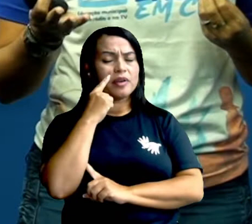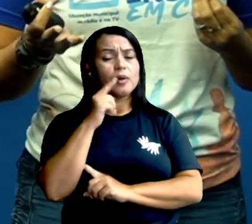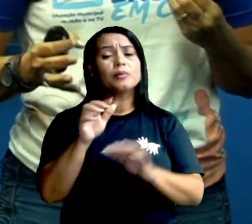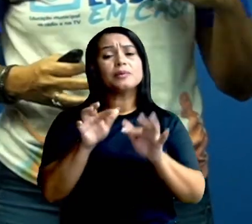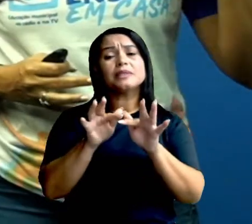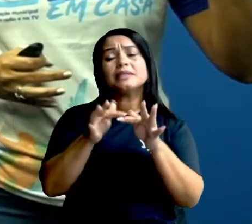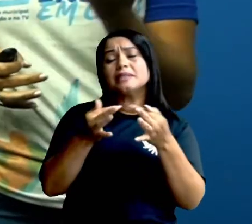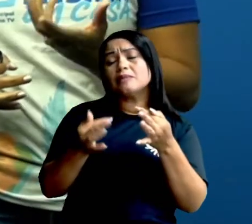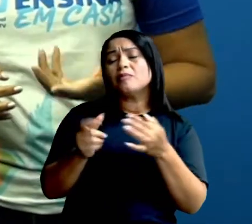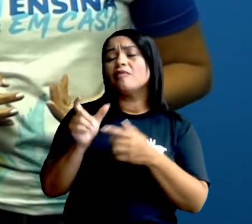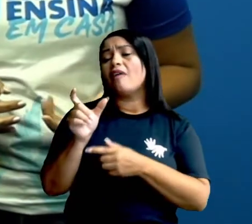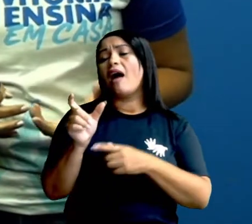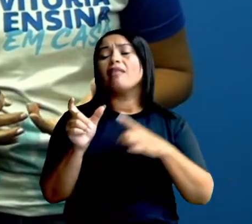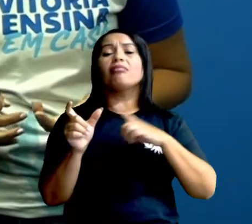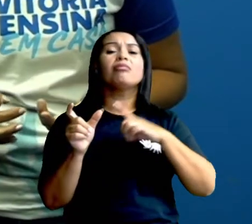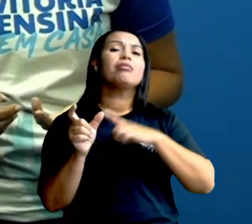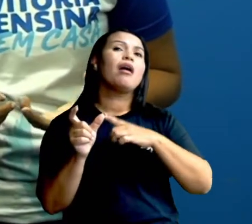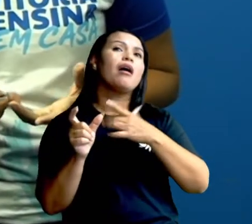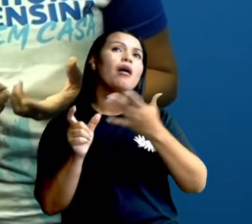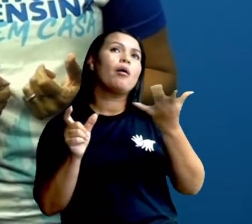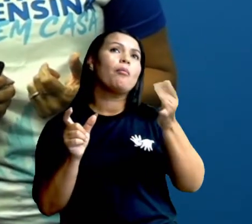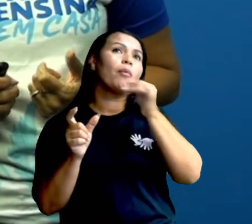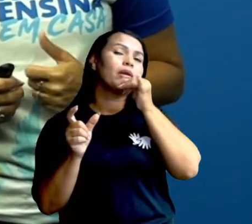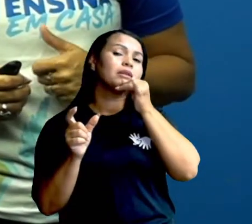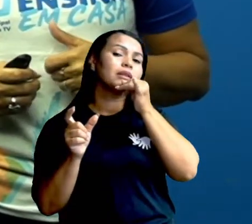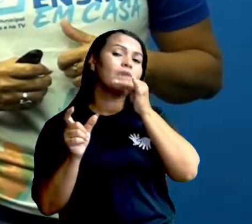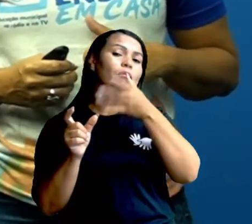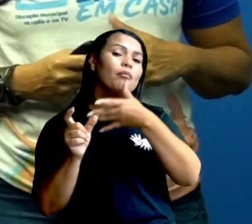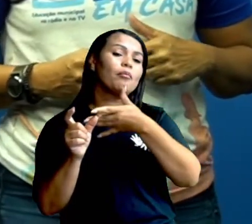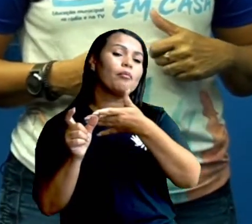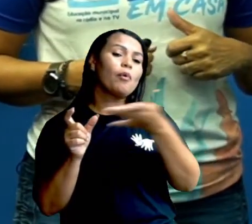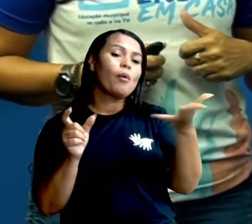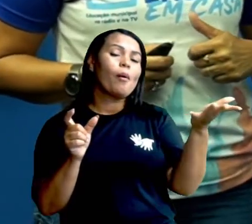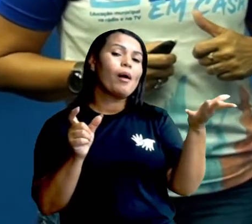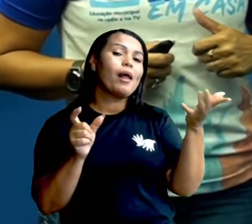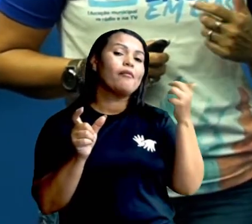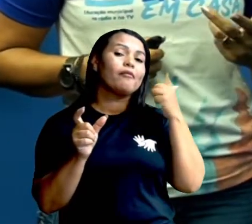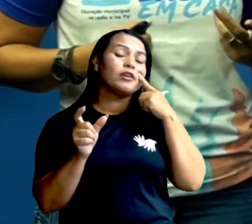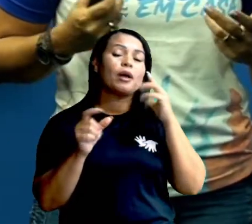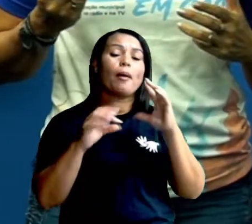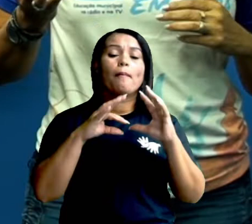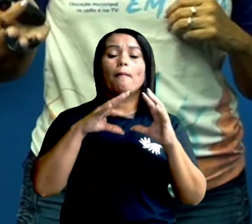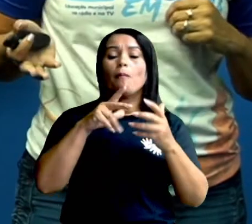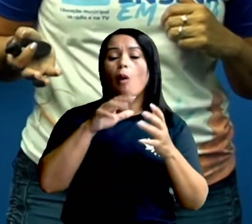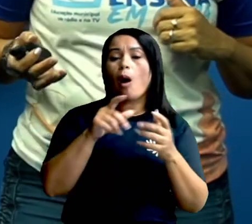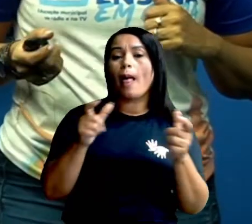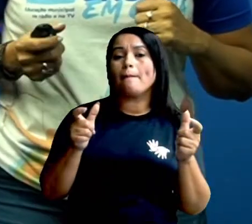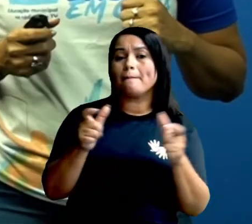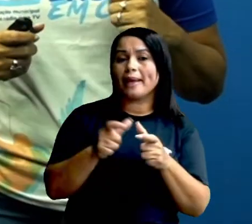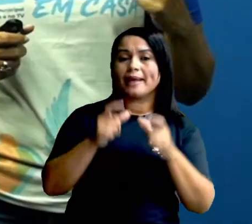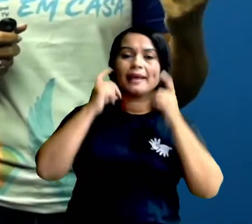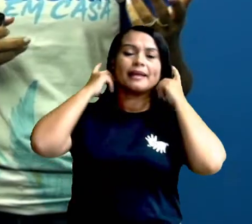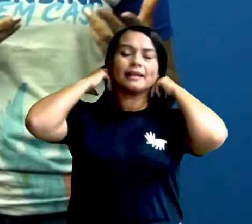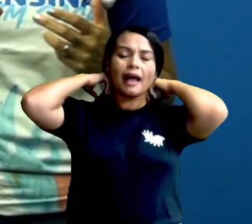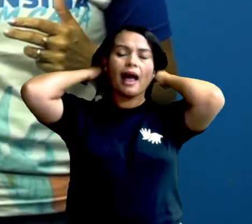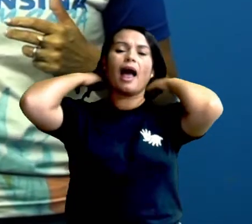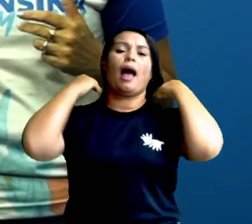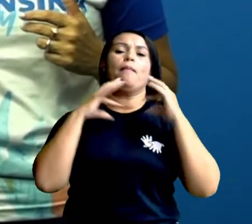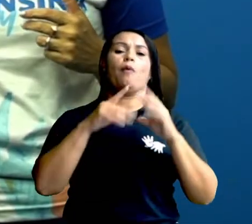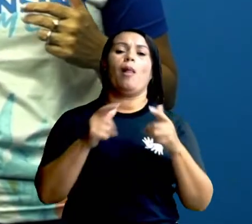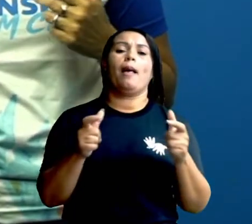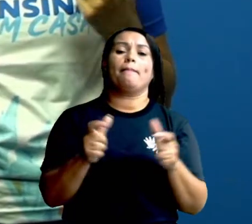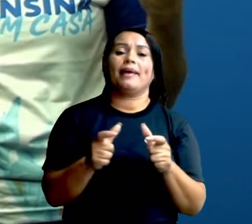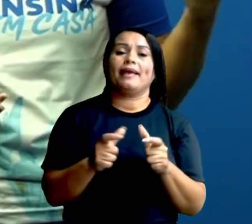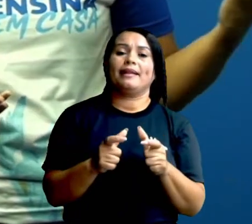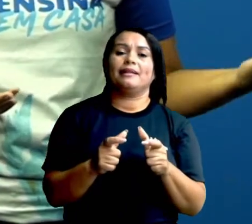uma característica ou vai dar uma qualidade ao substantivo. Então, bola pequena, tá? A bola é